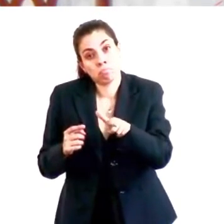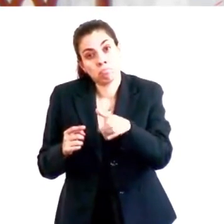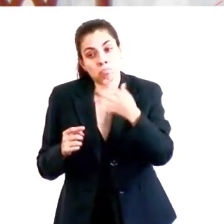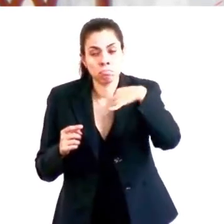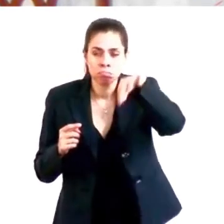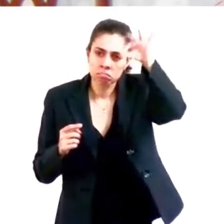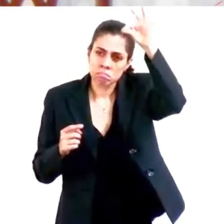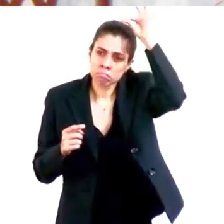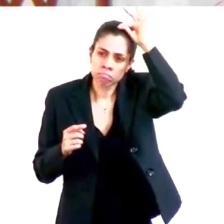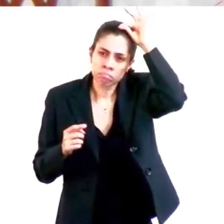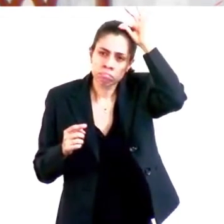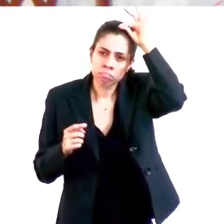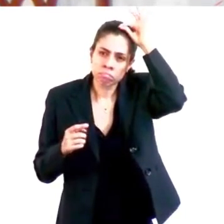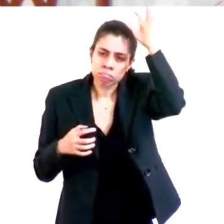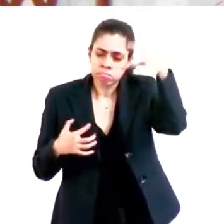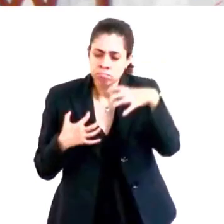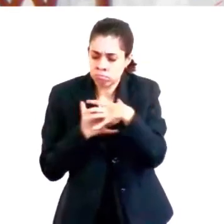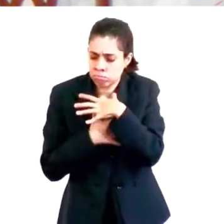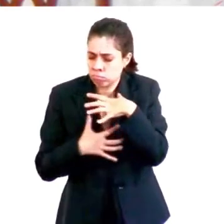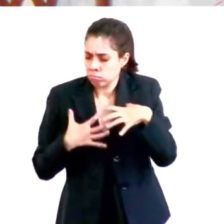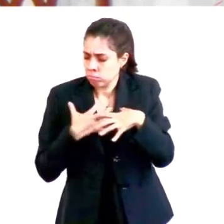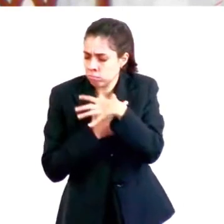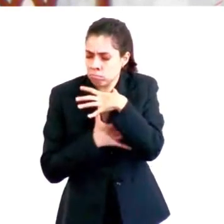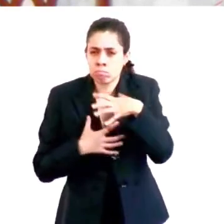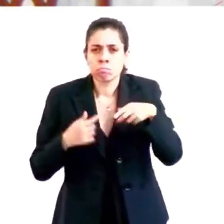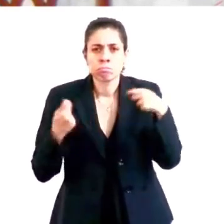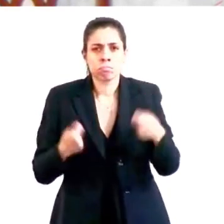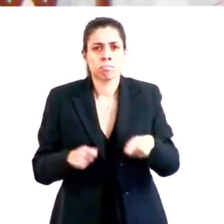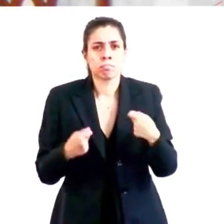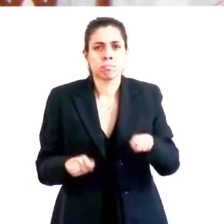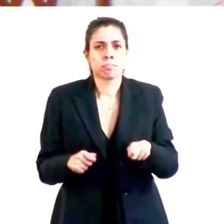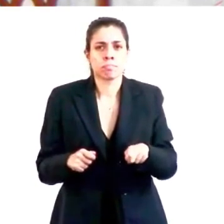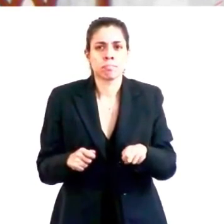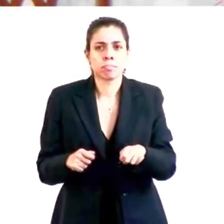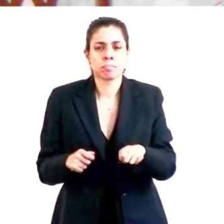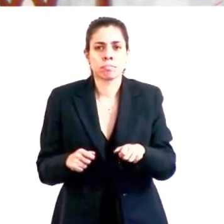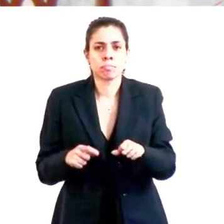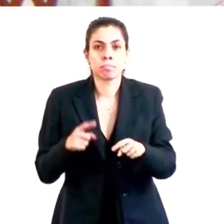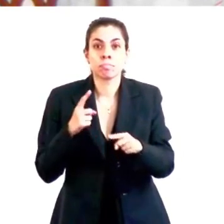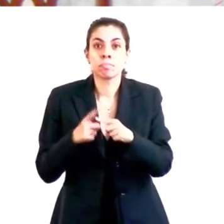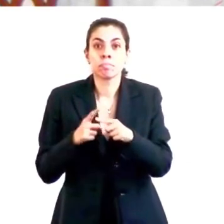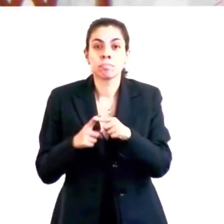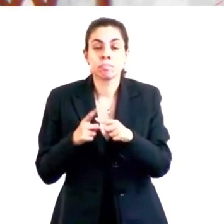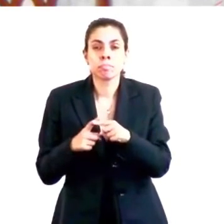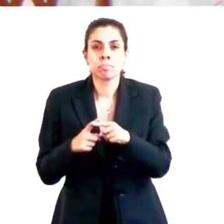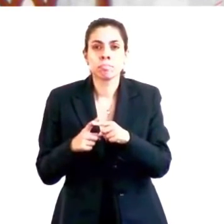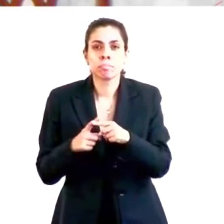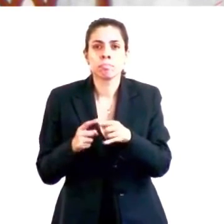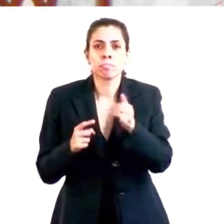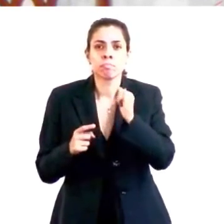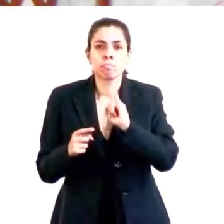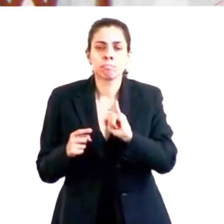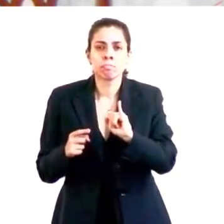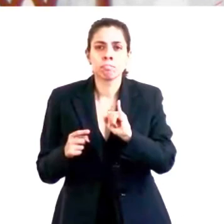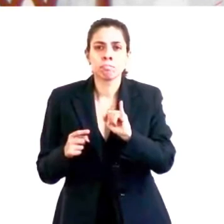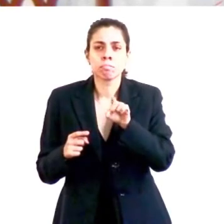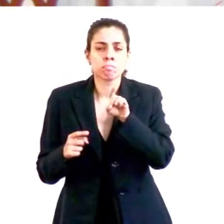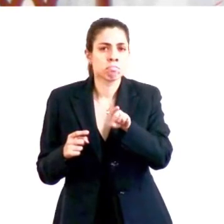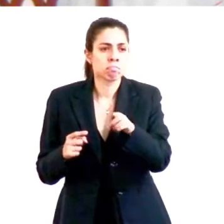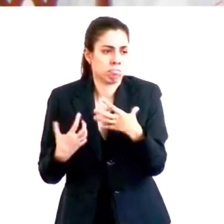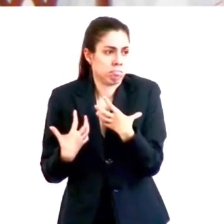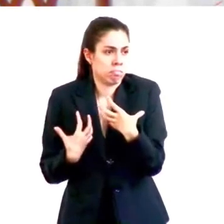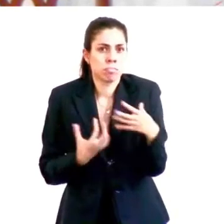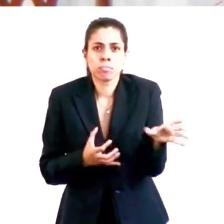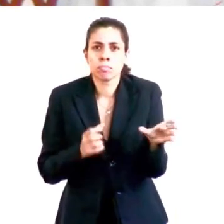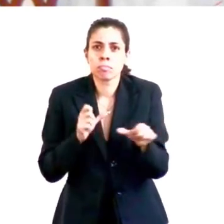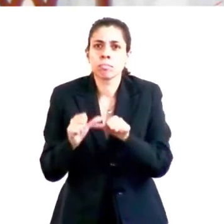porque se isso não mover você, que está na prática do pecado, a mudar, se desespere, porque o inferno pode ser o caminho